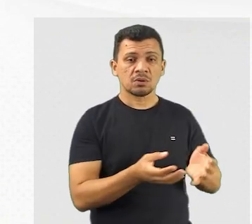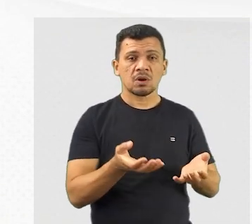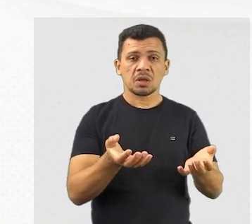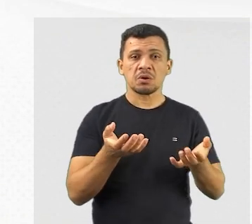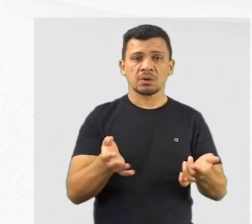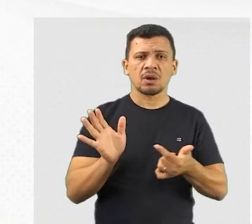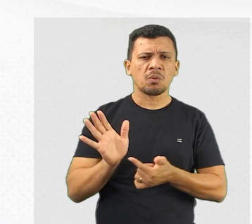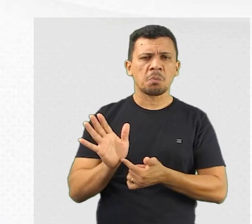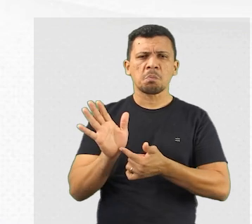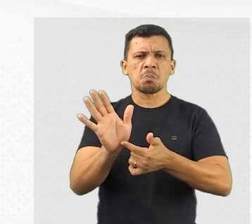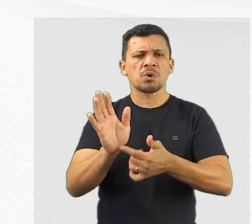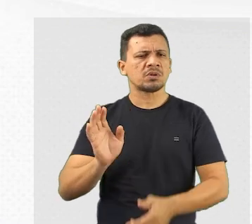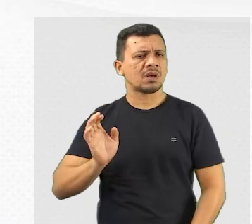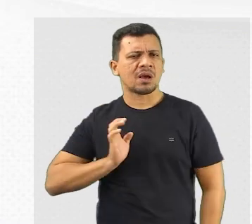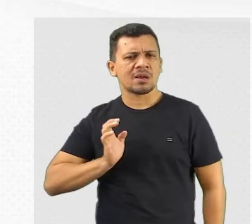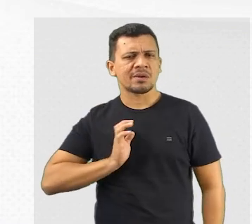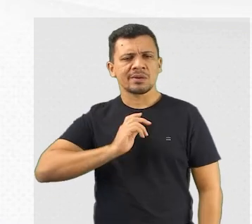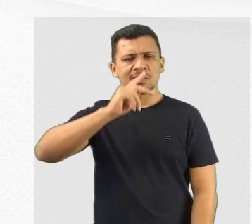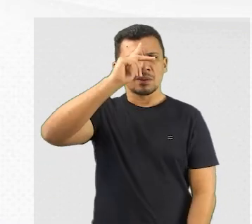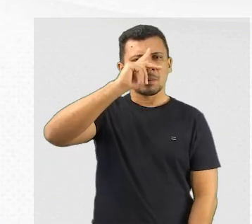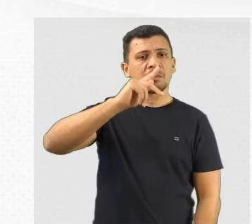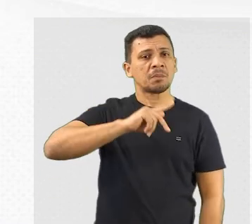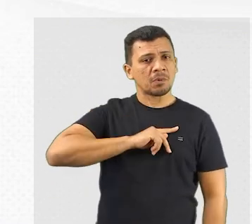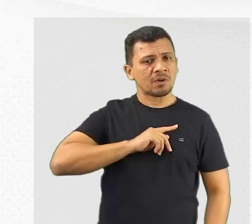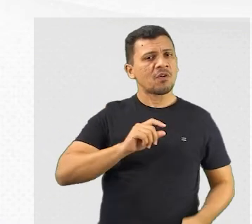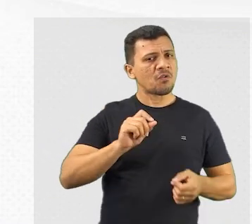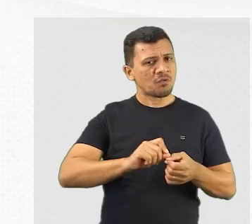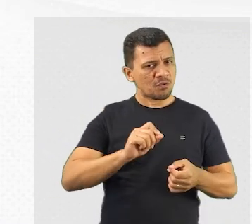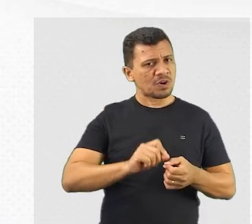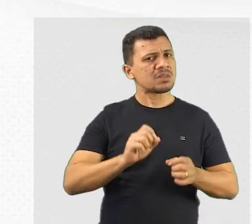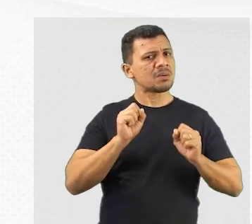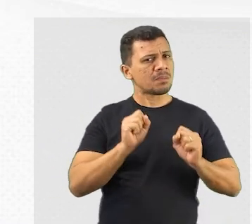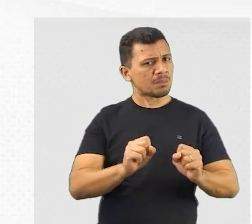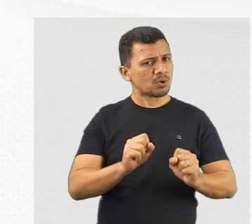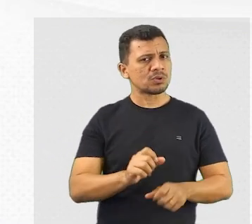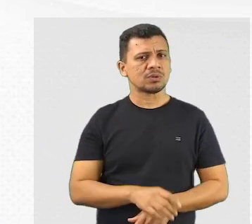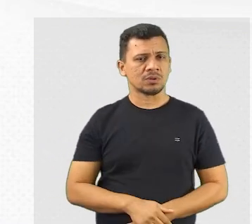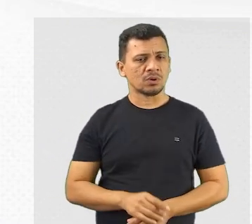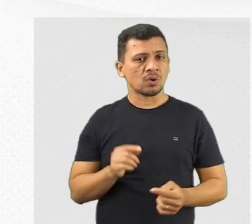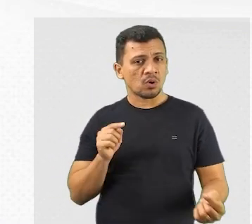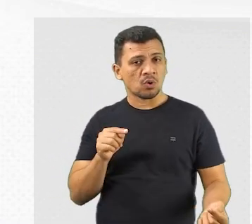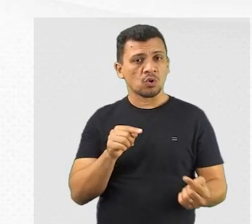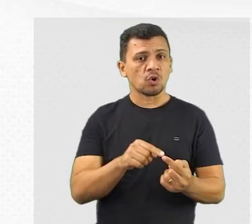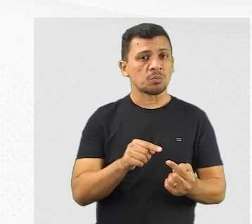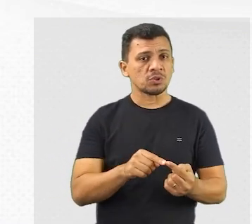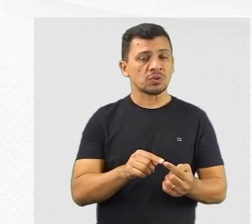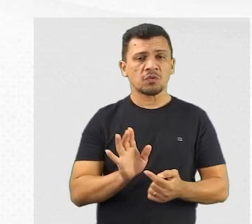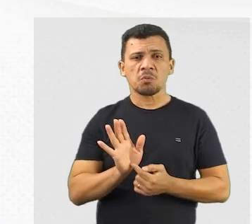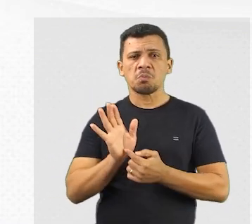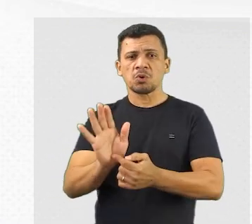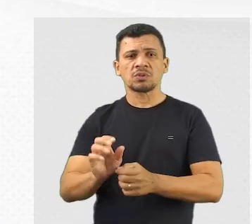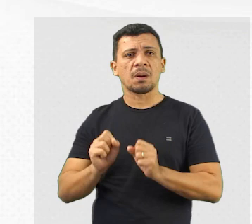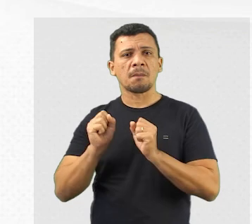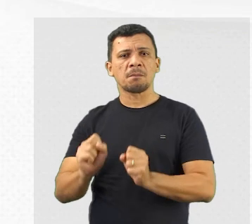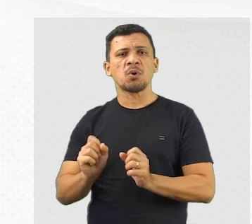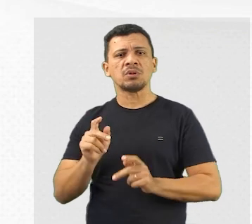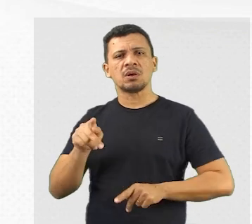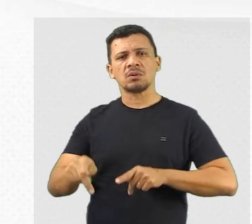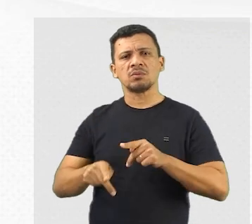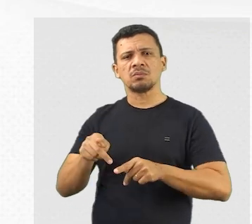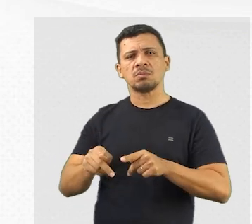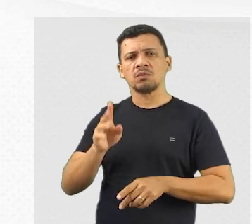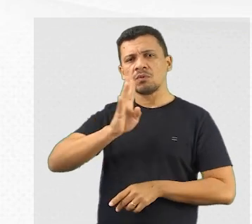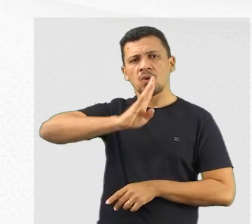ostentar mostrando o que eu posso fazer? Então, o objetivo disso também era demonstrar o nível de poder dos romanos